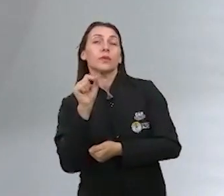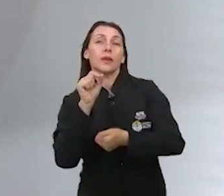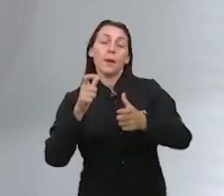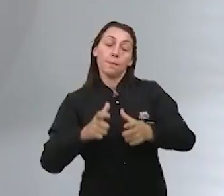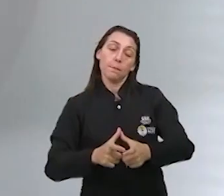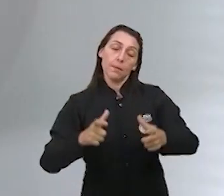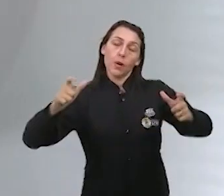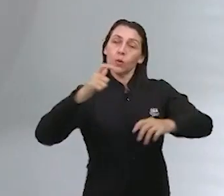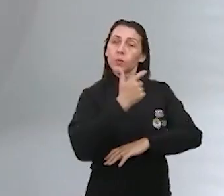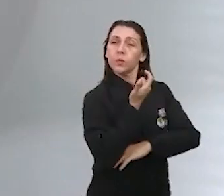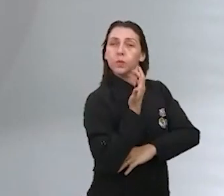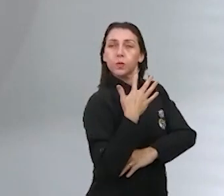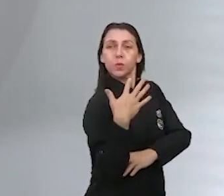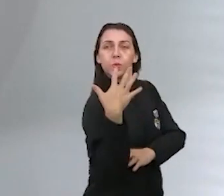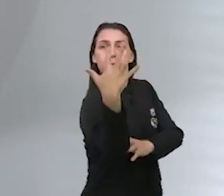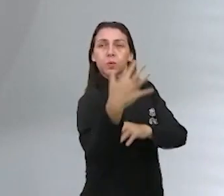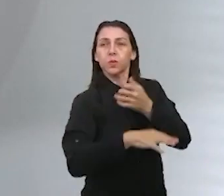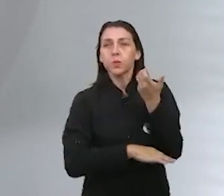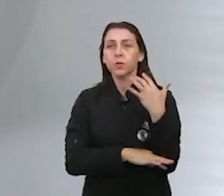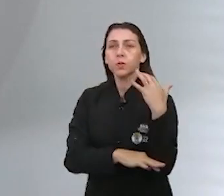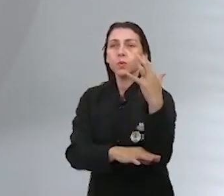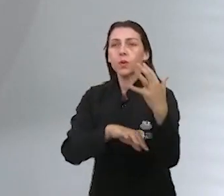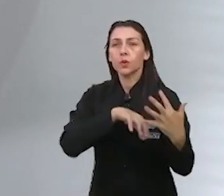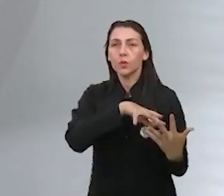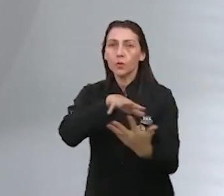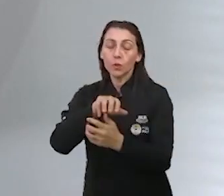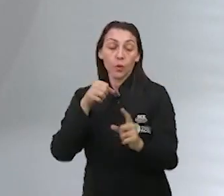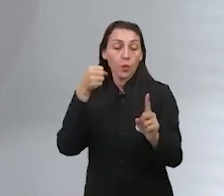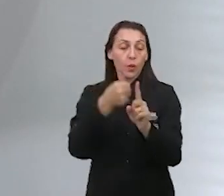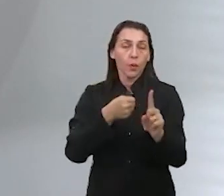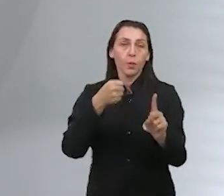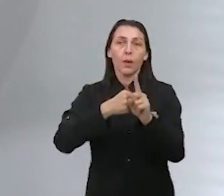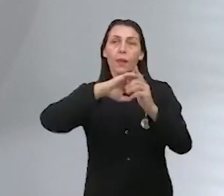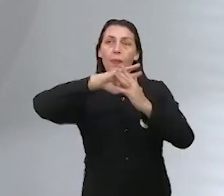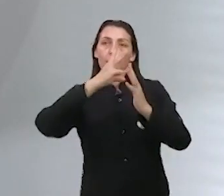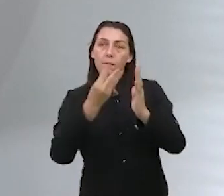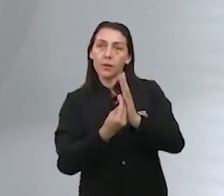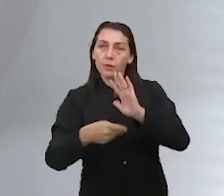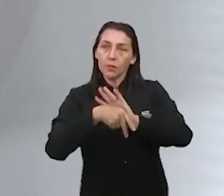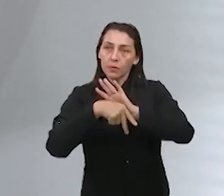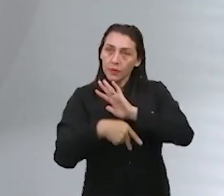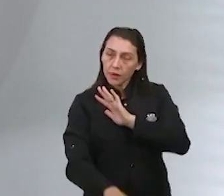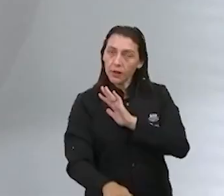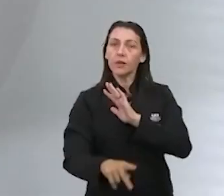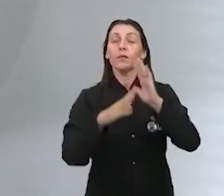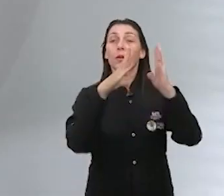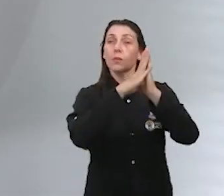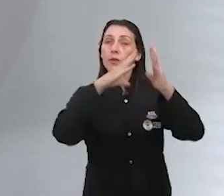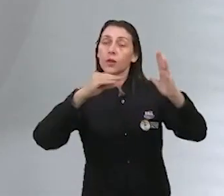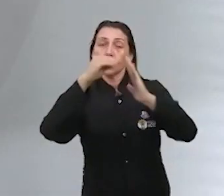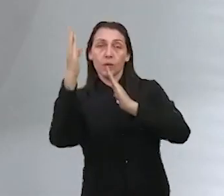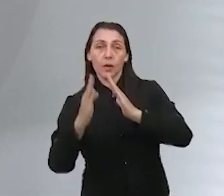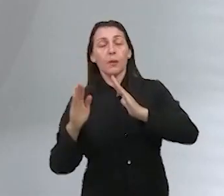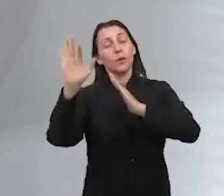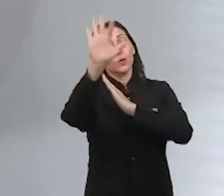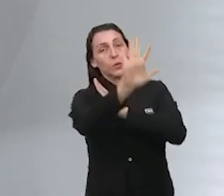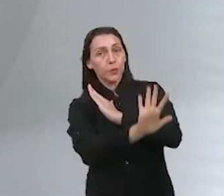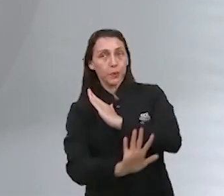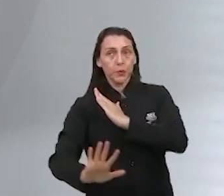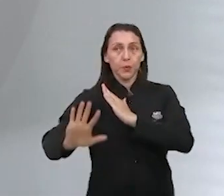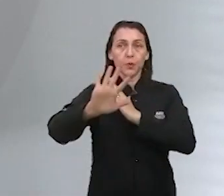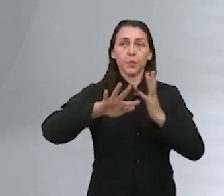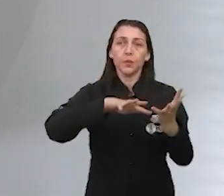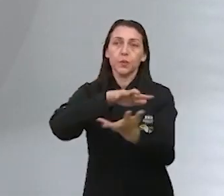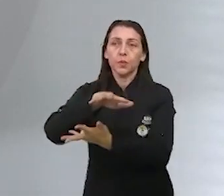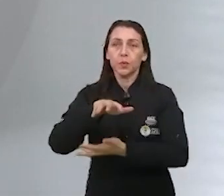maior floresta tropical do mundo. Claro que o impacto na Amazônia, aqui na Amazônia, vai refletir não só no Brasil, mas no